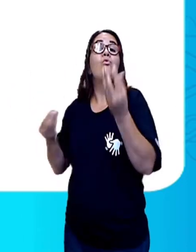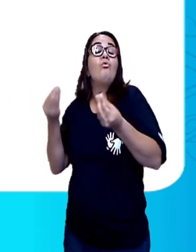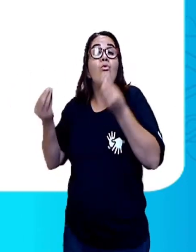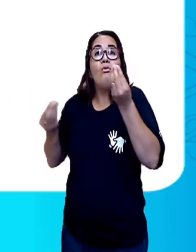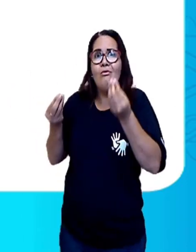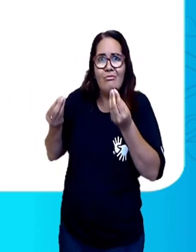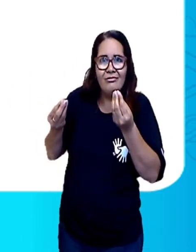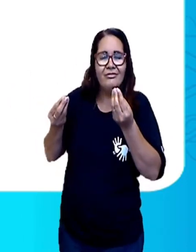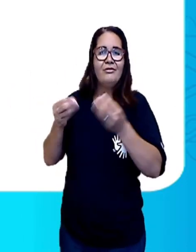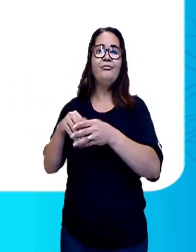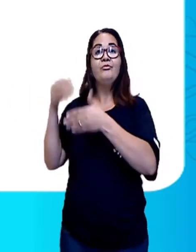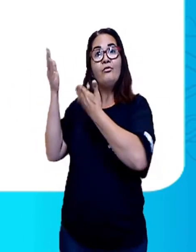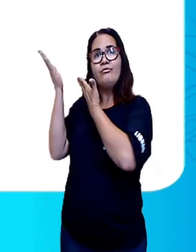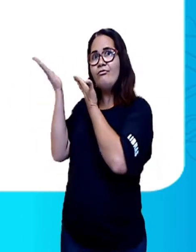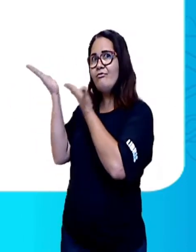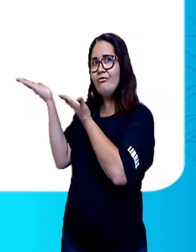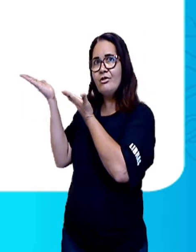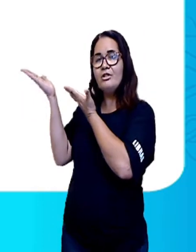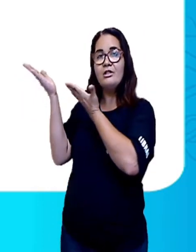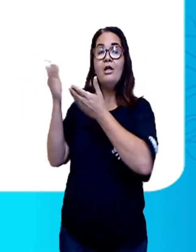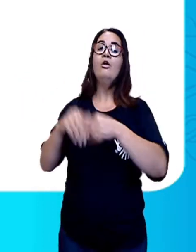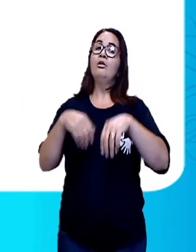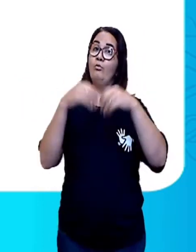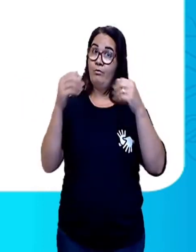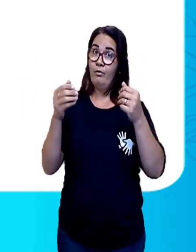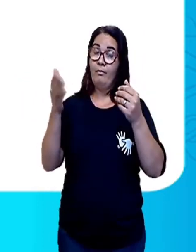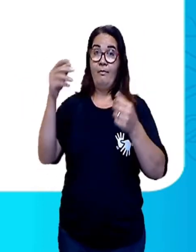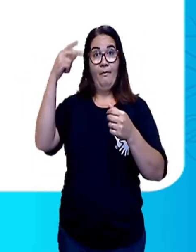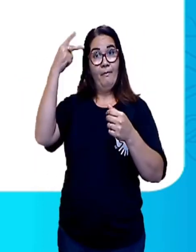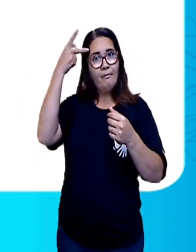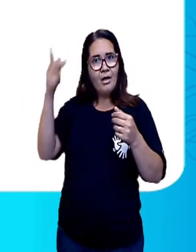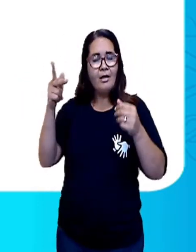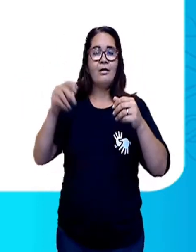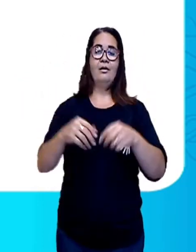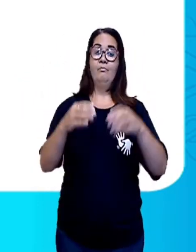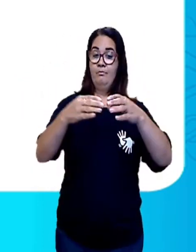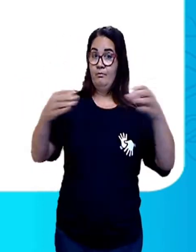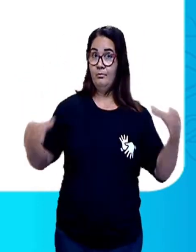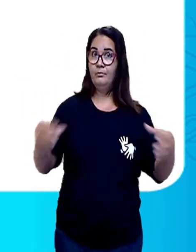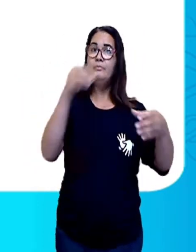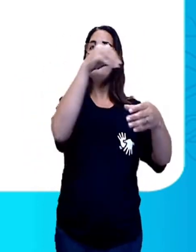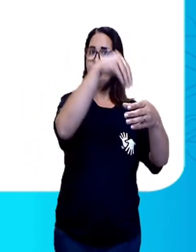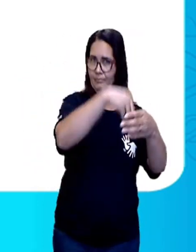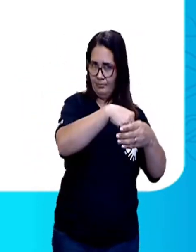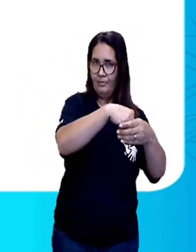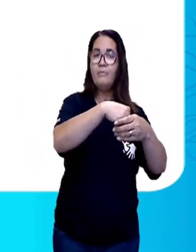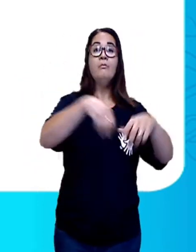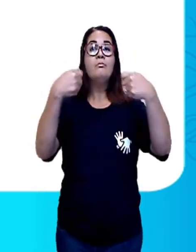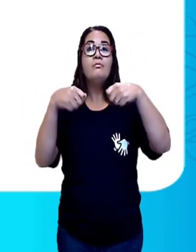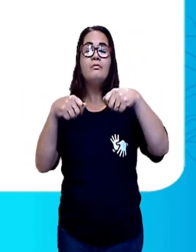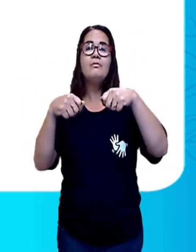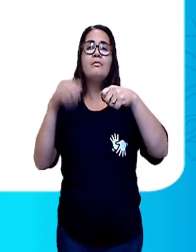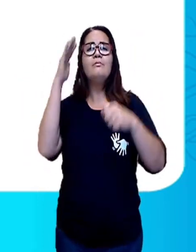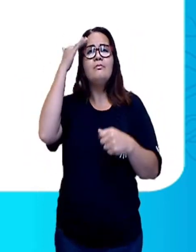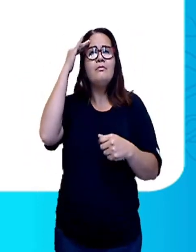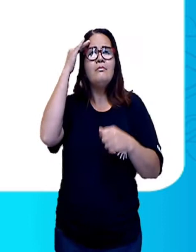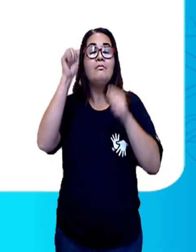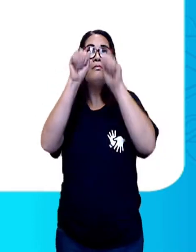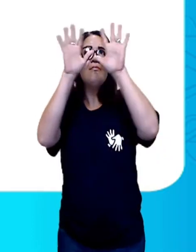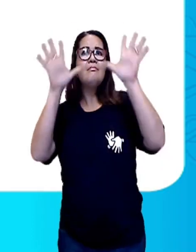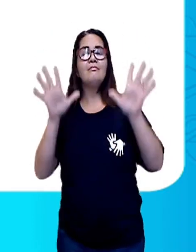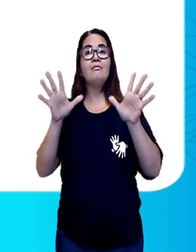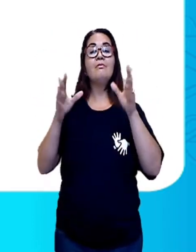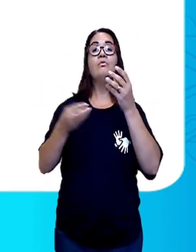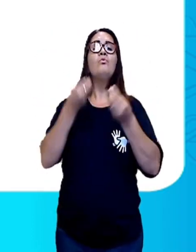que são sólidos. Para a medida de capacidade, precisamos reconhecer aqueles que são somente líquidos. Então,